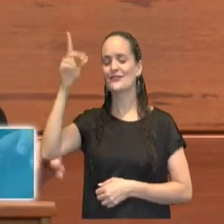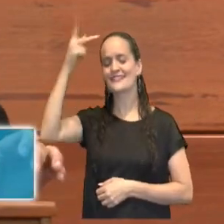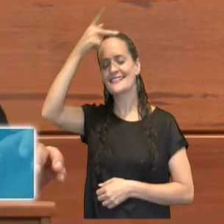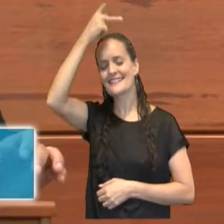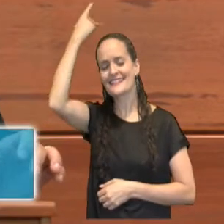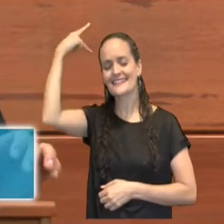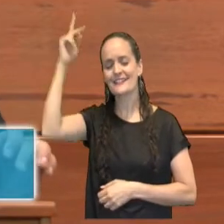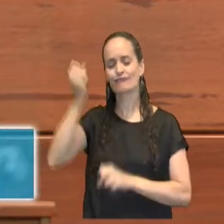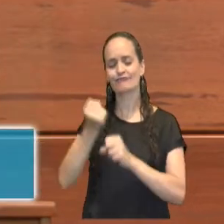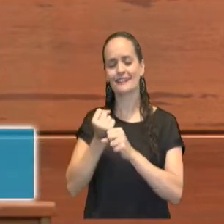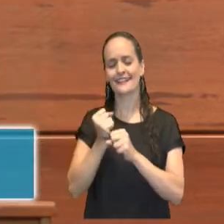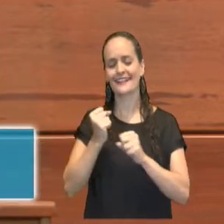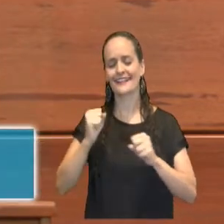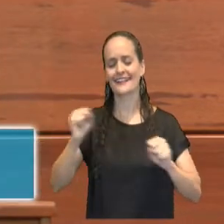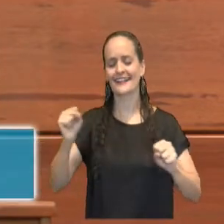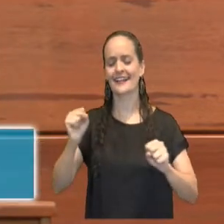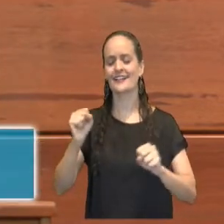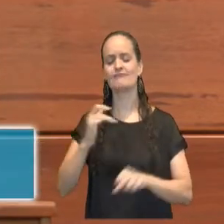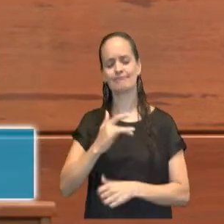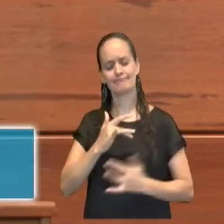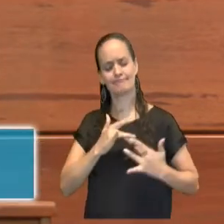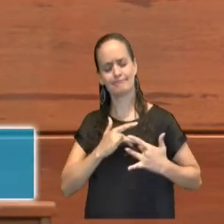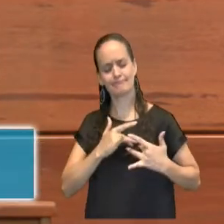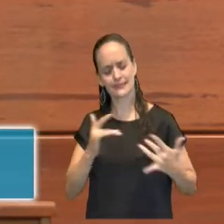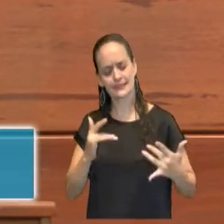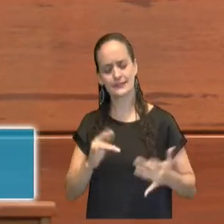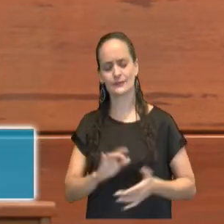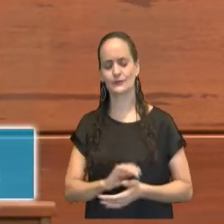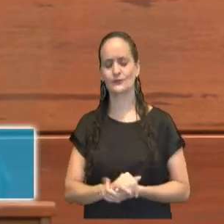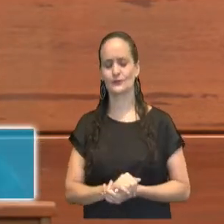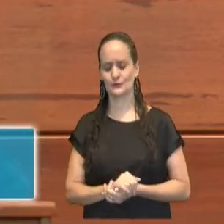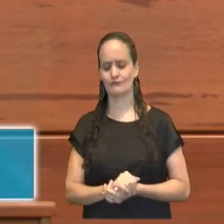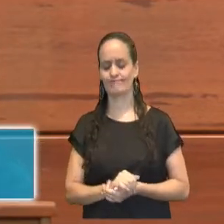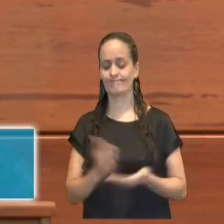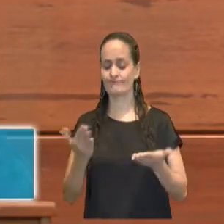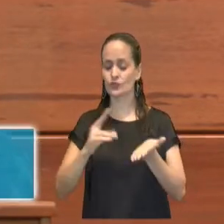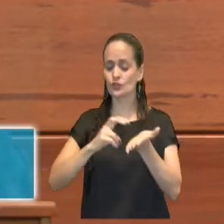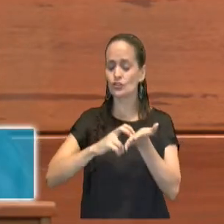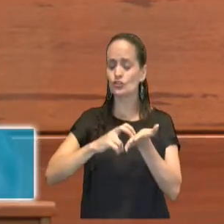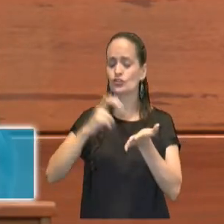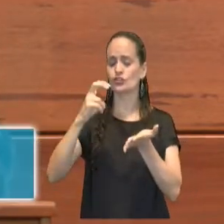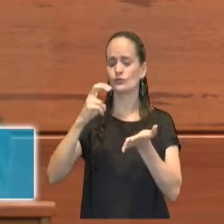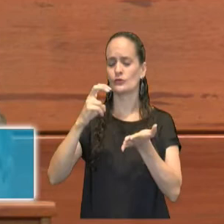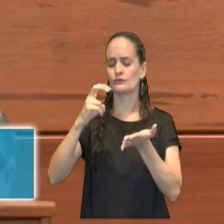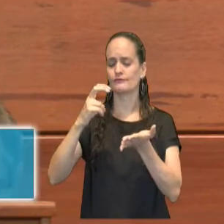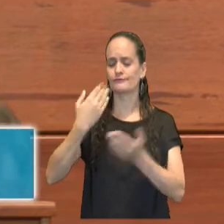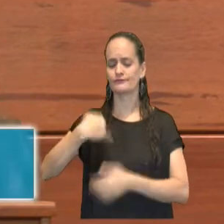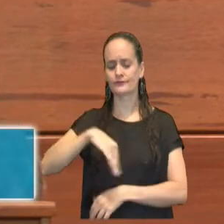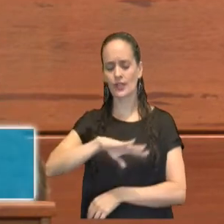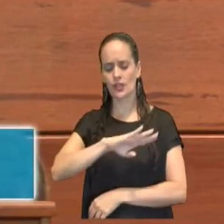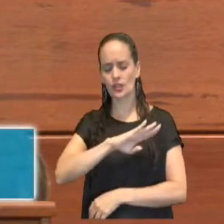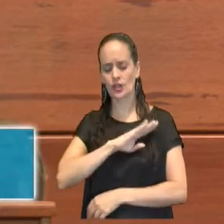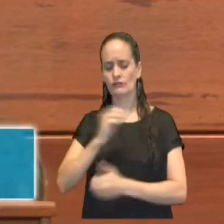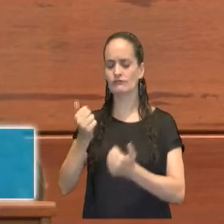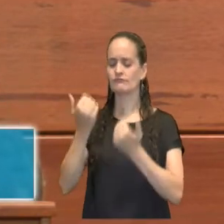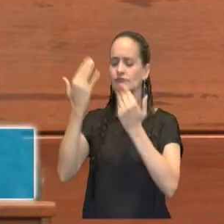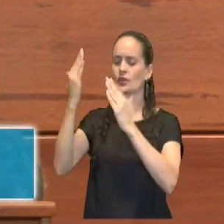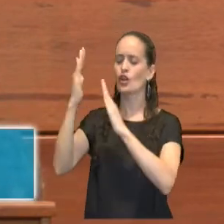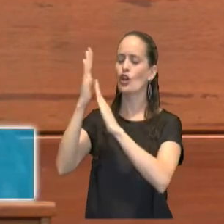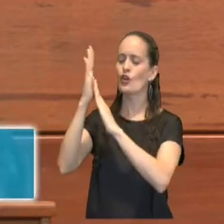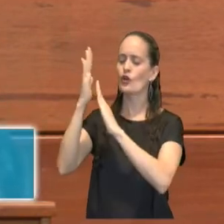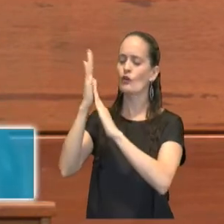és grandioso, Deus, Tu és misericordioso. Por isso, nessa manhã, nós rendemos louvores a Ti,